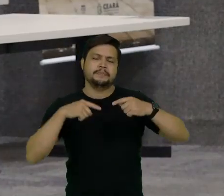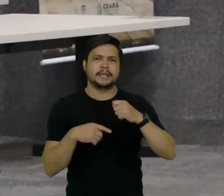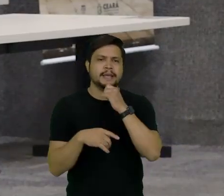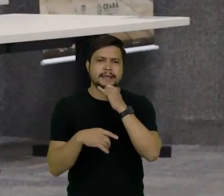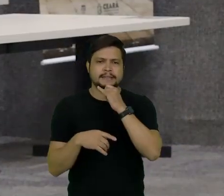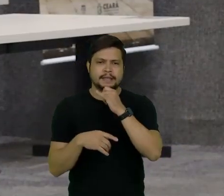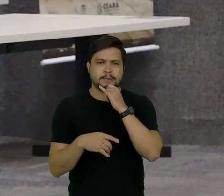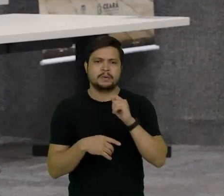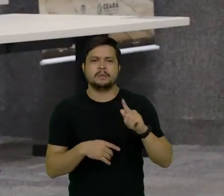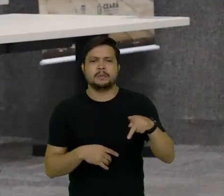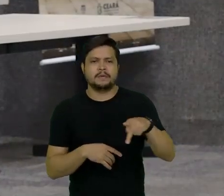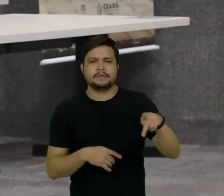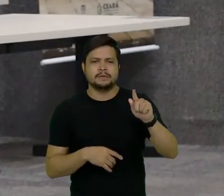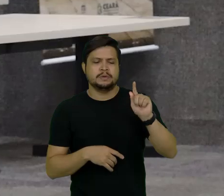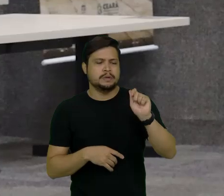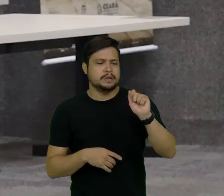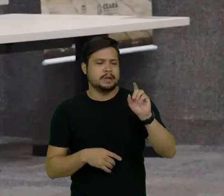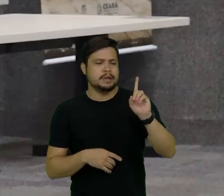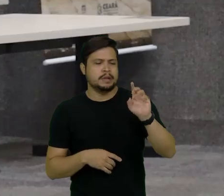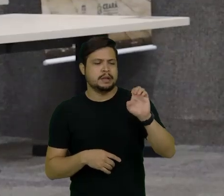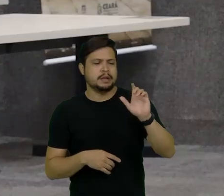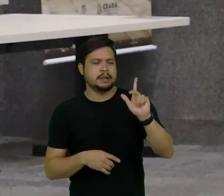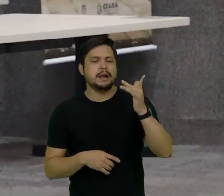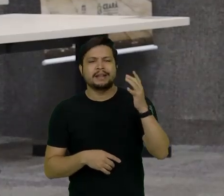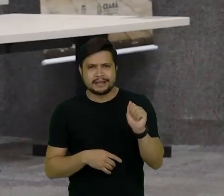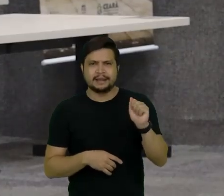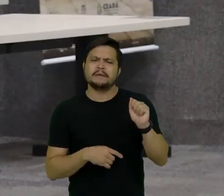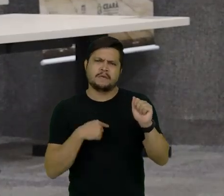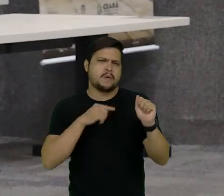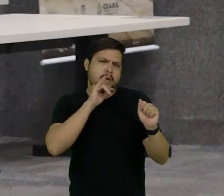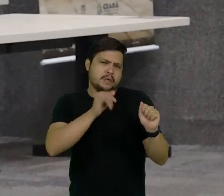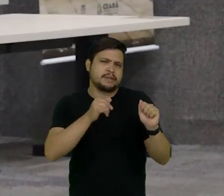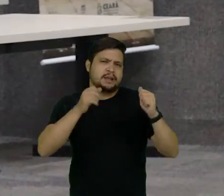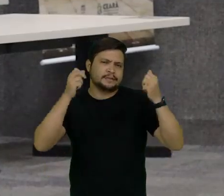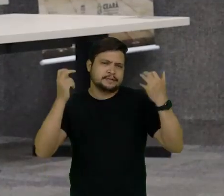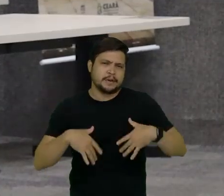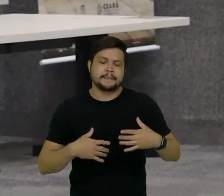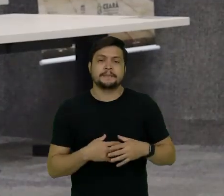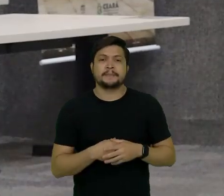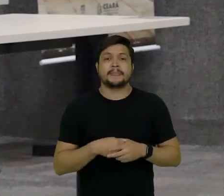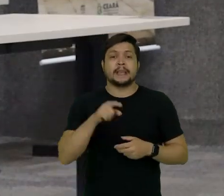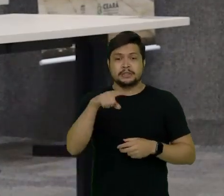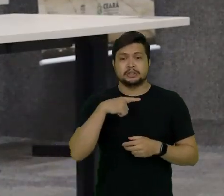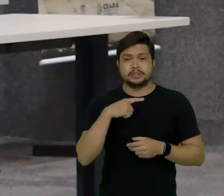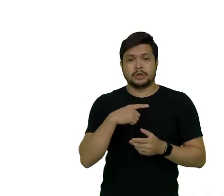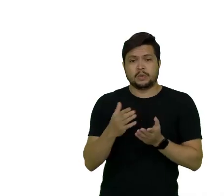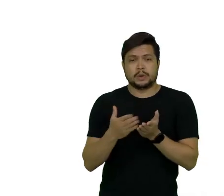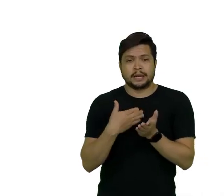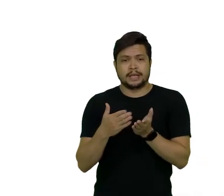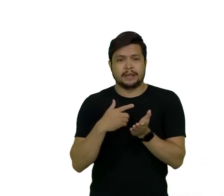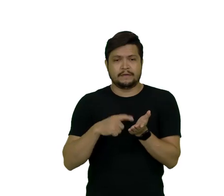desafiaram. E o professor Gadelha, eu vou contar essa história, porque assim, o professor Gadelha, a gente dava um